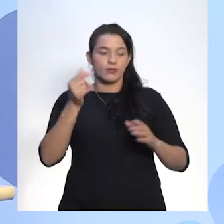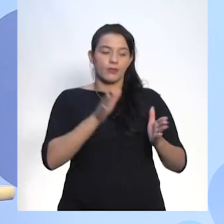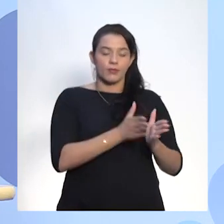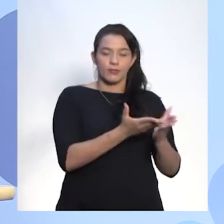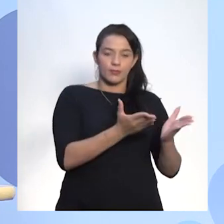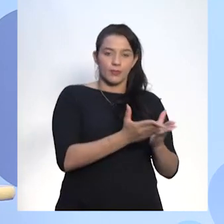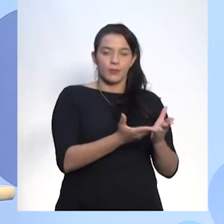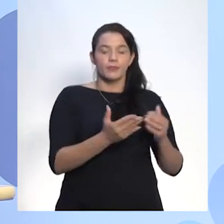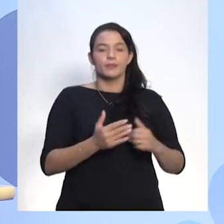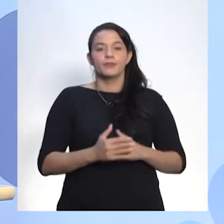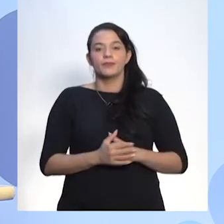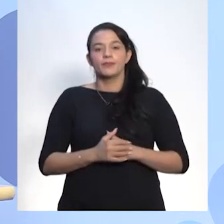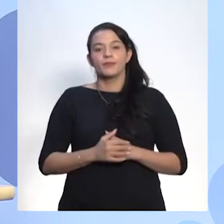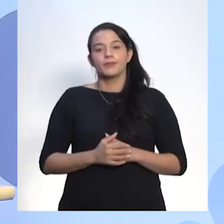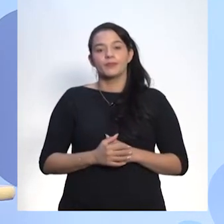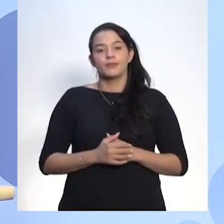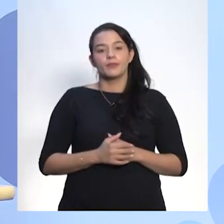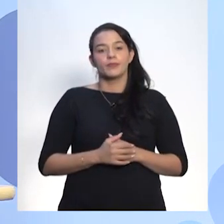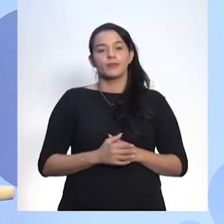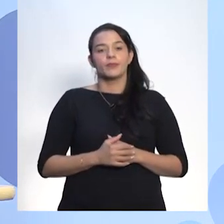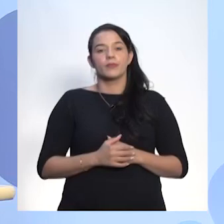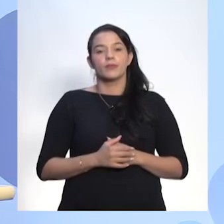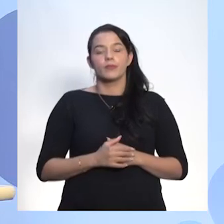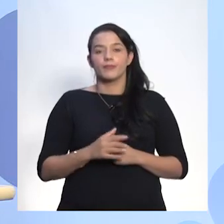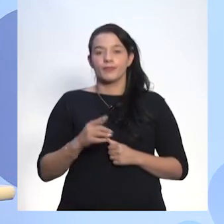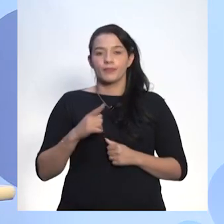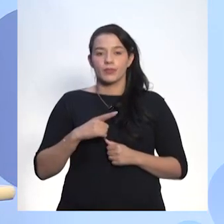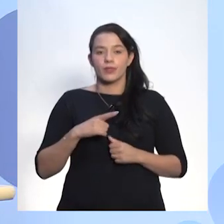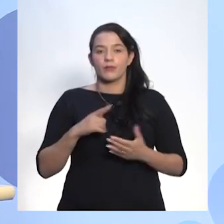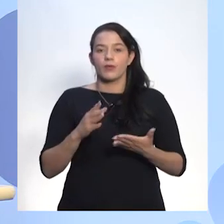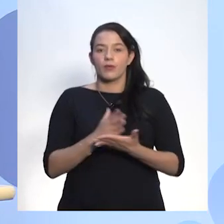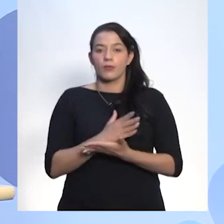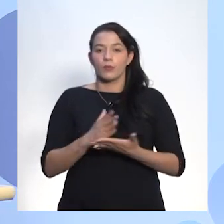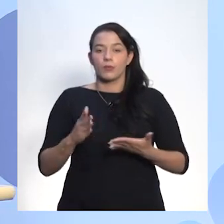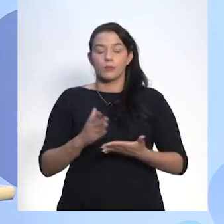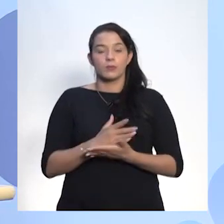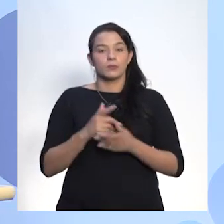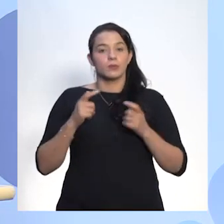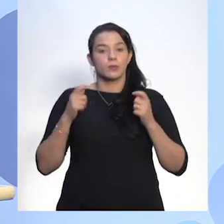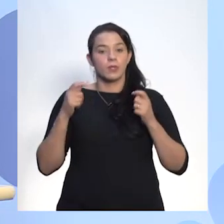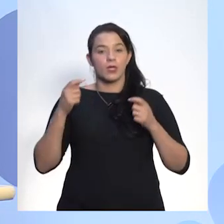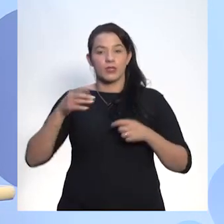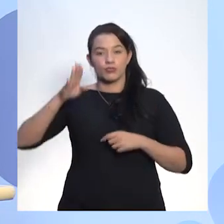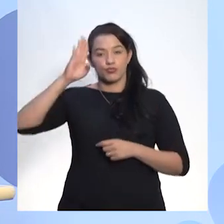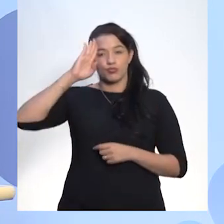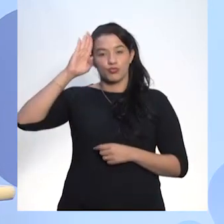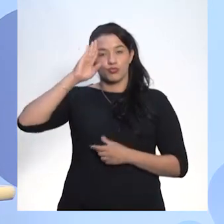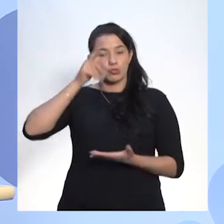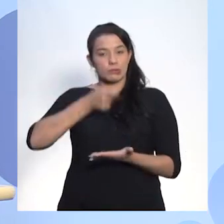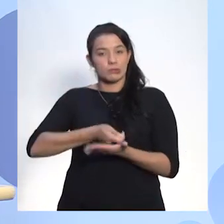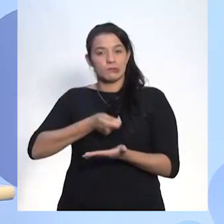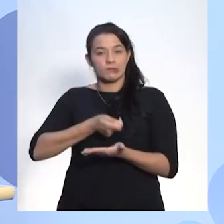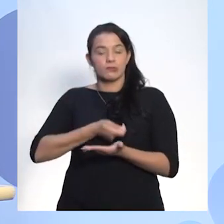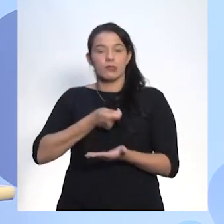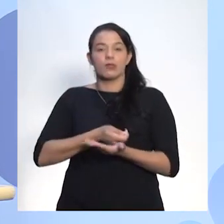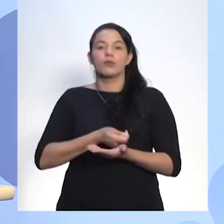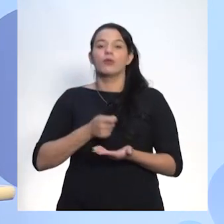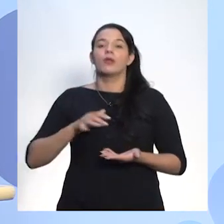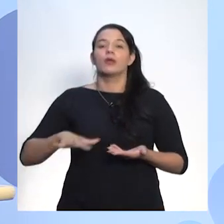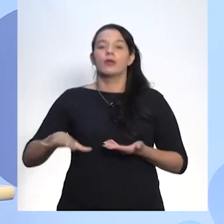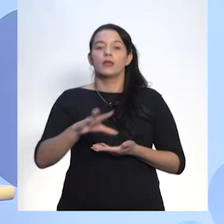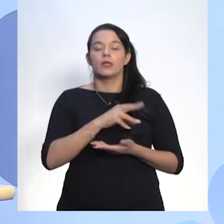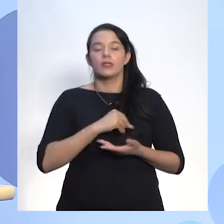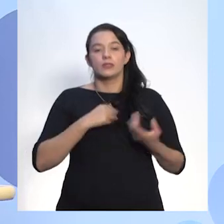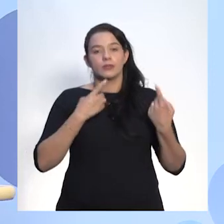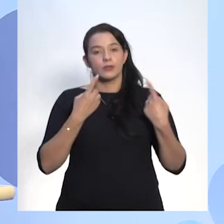mais pobres. E no caso aí das ditaduras civis militares na América Latina, com essa contradição do